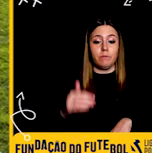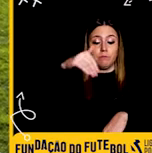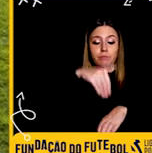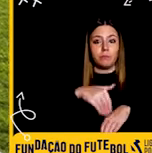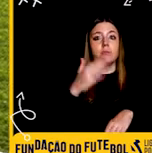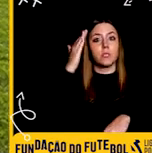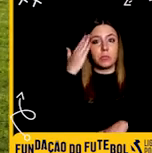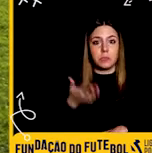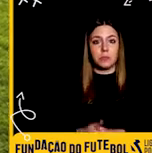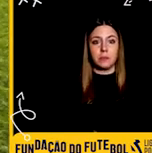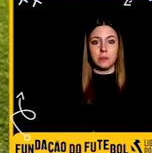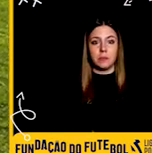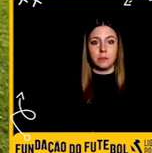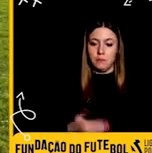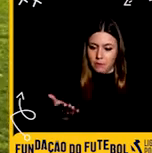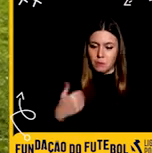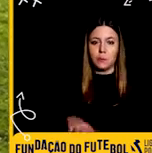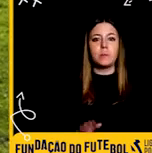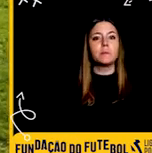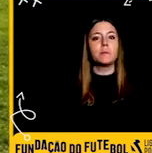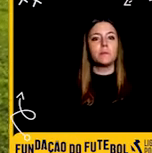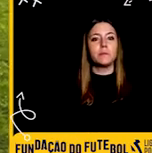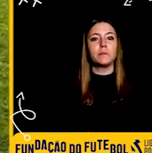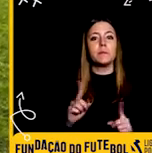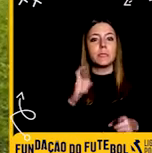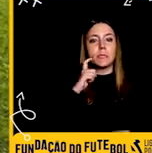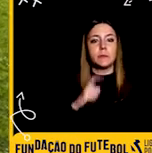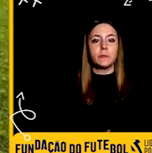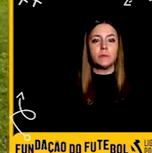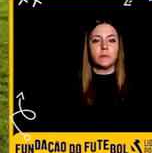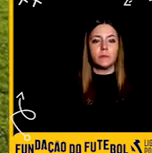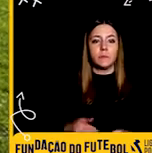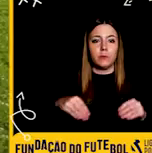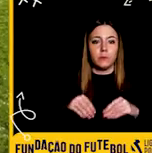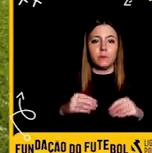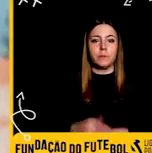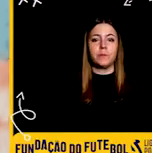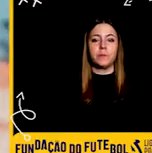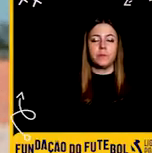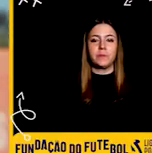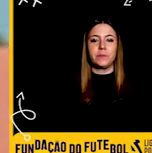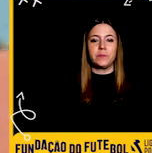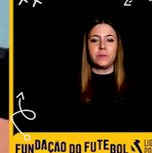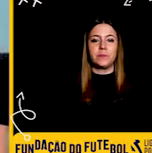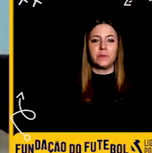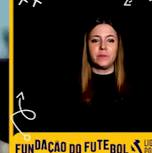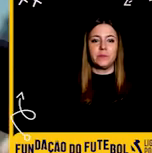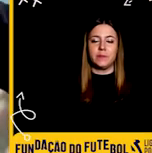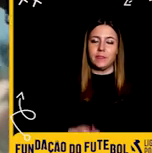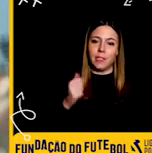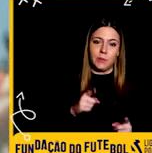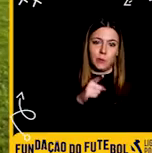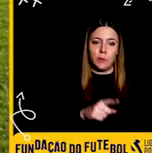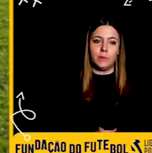isso, vamos a isso. Promete isto hoje? Promete. Vamos ver quem começa? Bora. Pedra, papel, tesoura? Sim. Pedra, papel, tesoura.